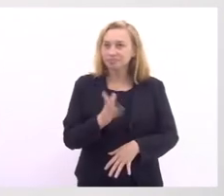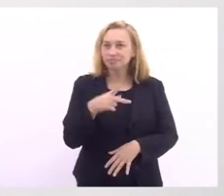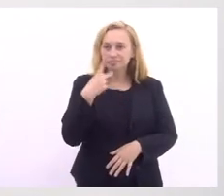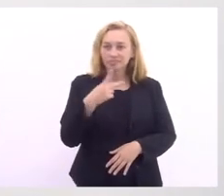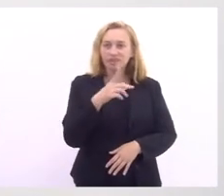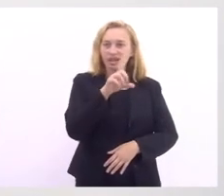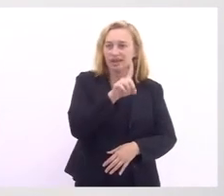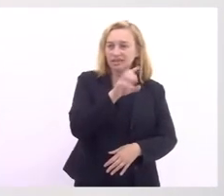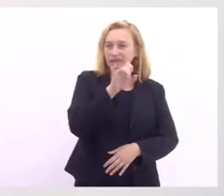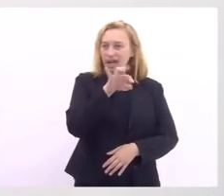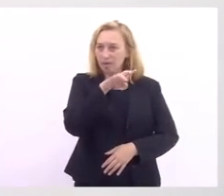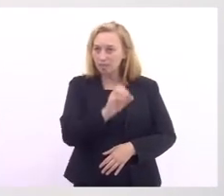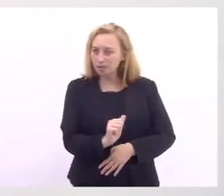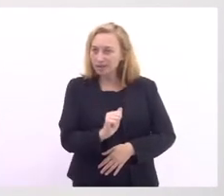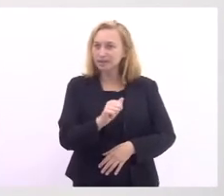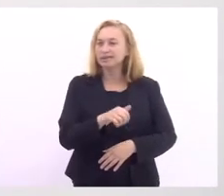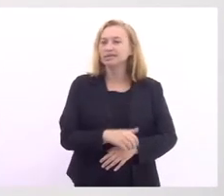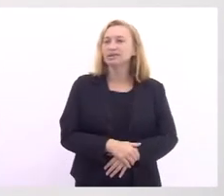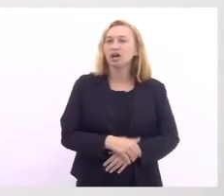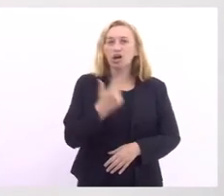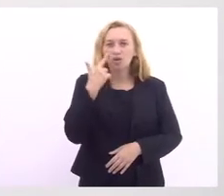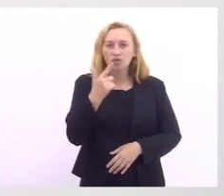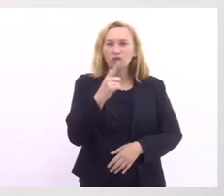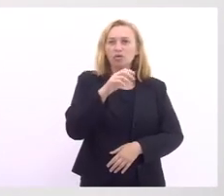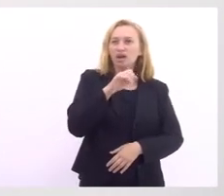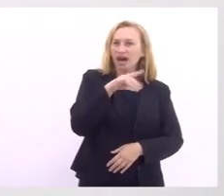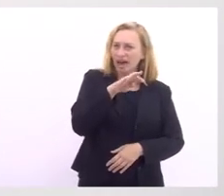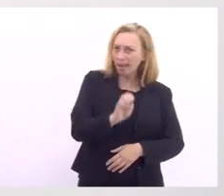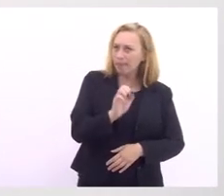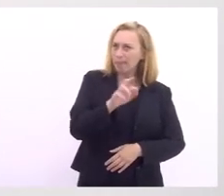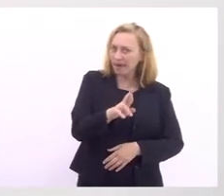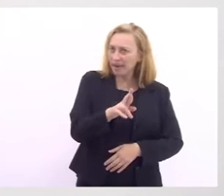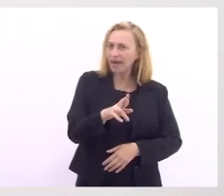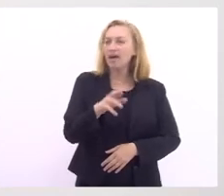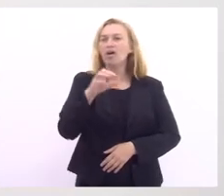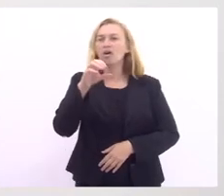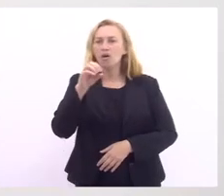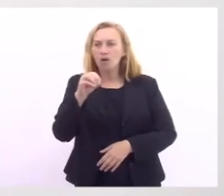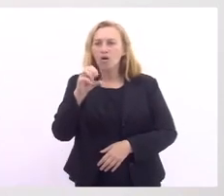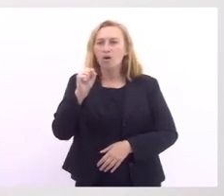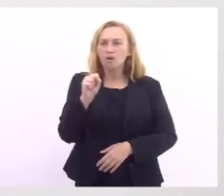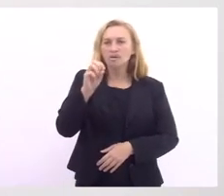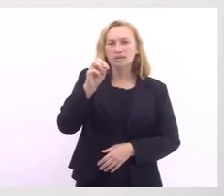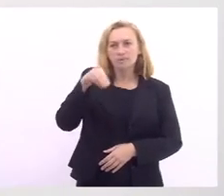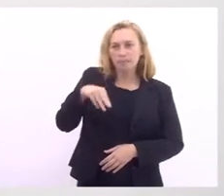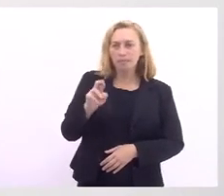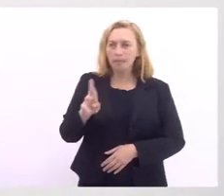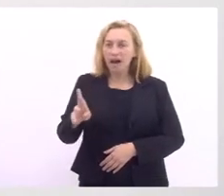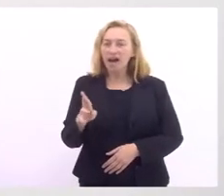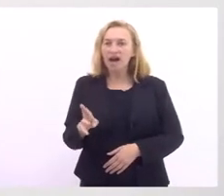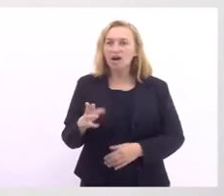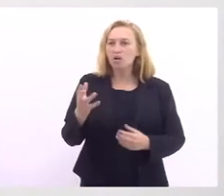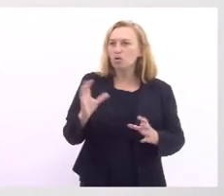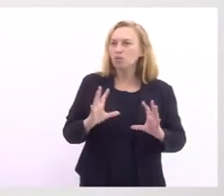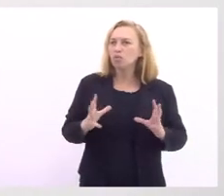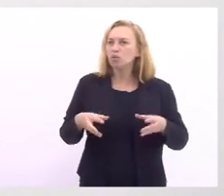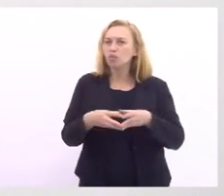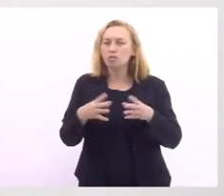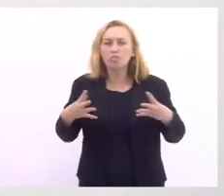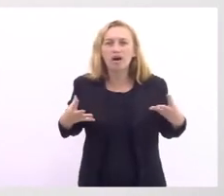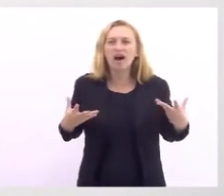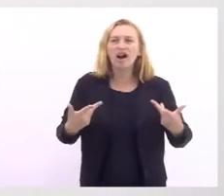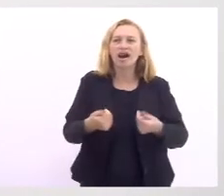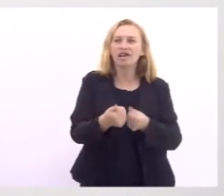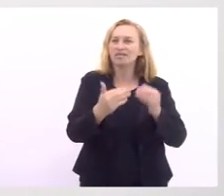falamos aqui da Débora do sensor do meio eu vi aí o Kleber E aí Osmar e a equipe maravilhosa